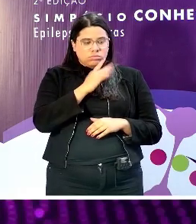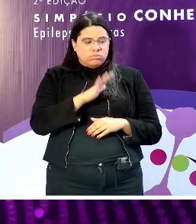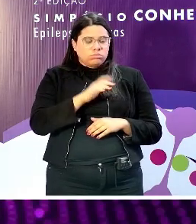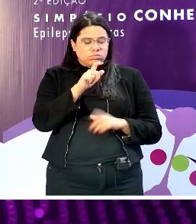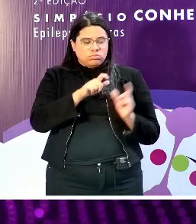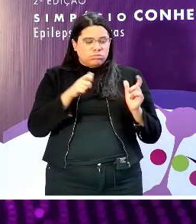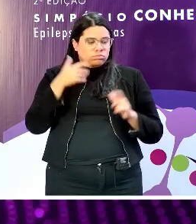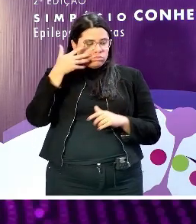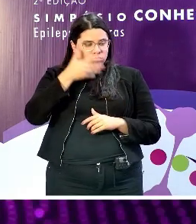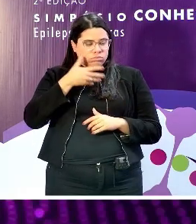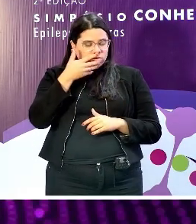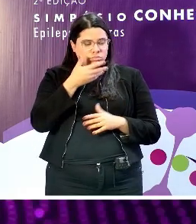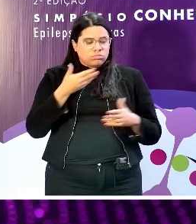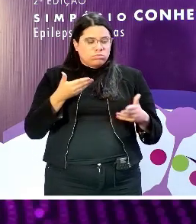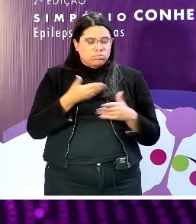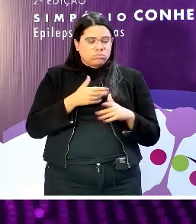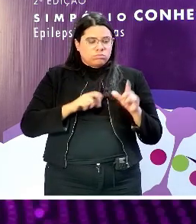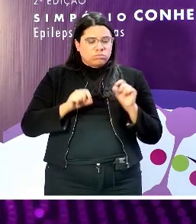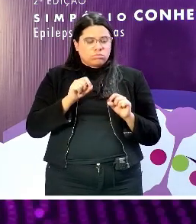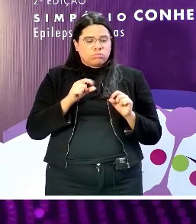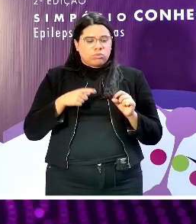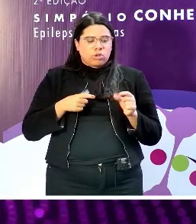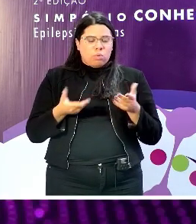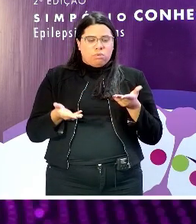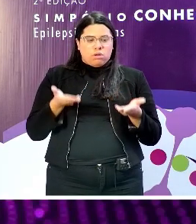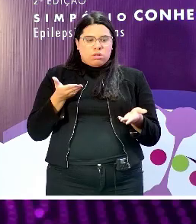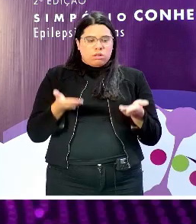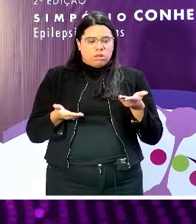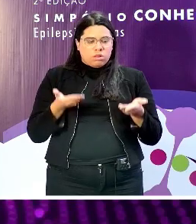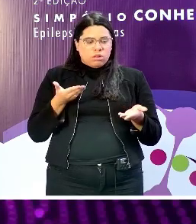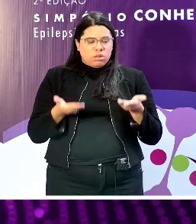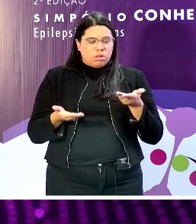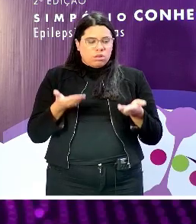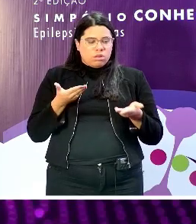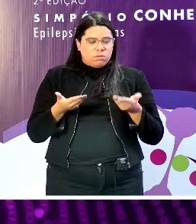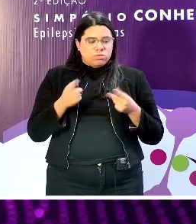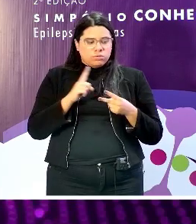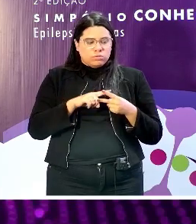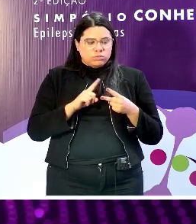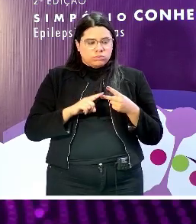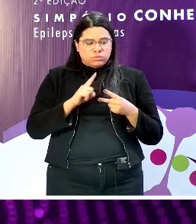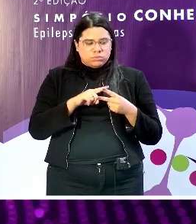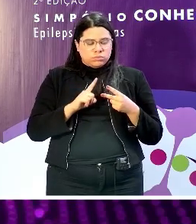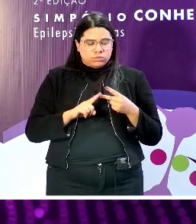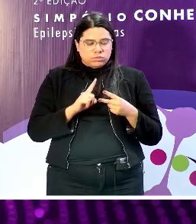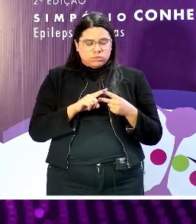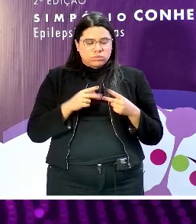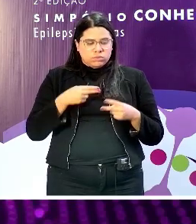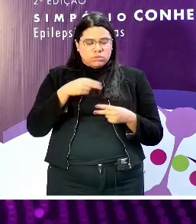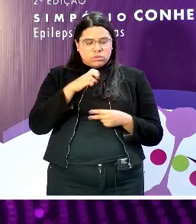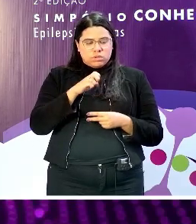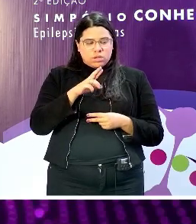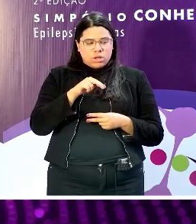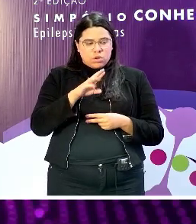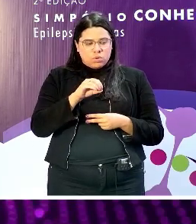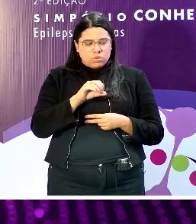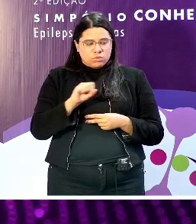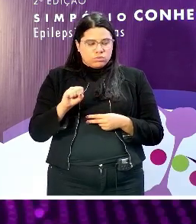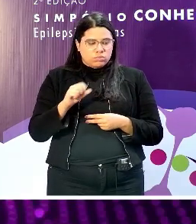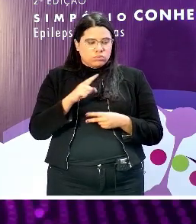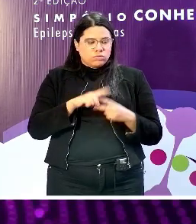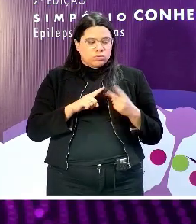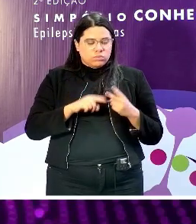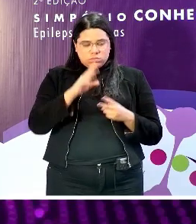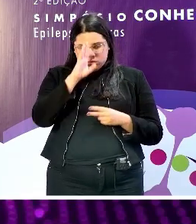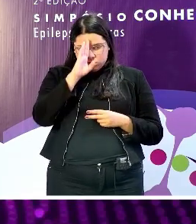palestrantes aqui hoje, como o equilíbrio entre os neurotransmissores excitatórios e os neurotransmissores inibitórios.